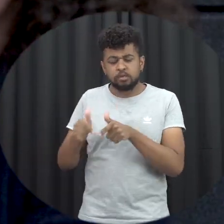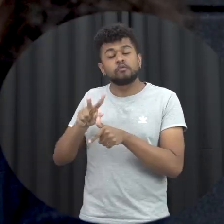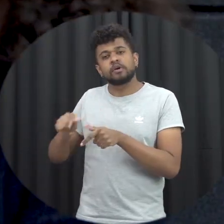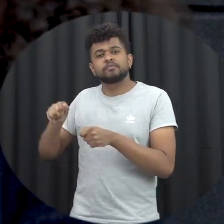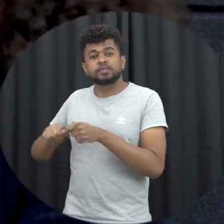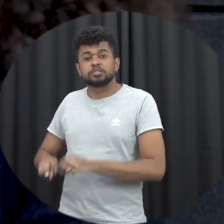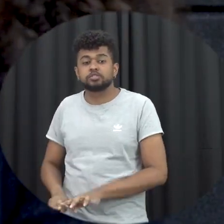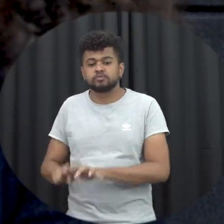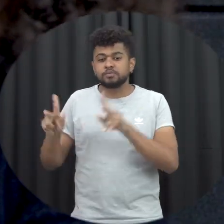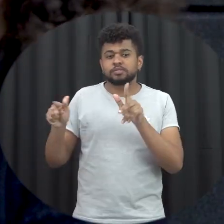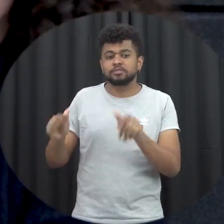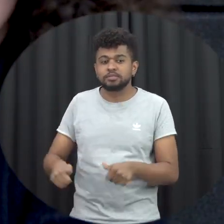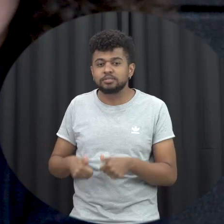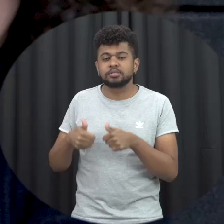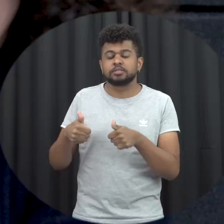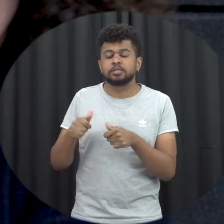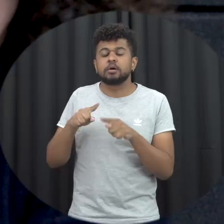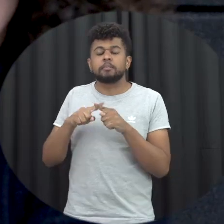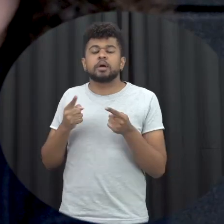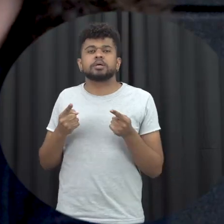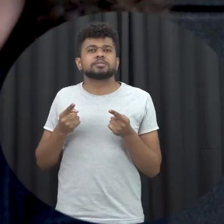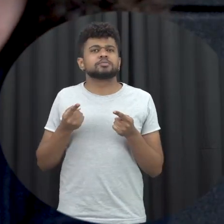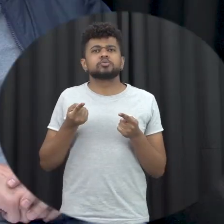fazer a diferença. Só que